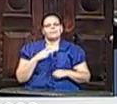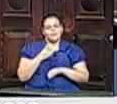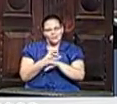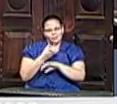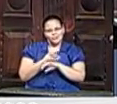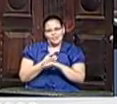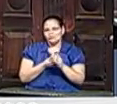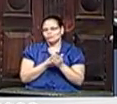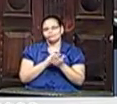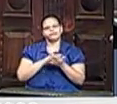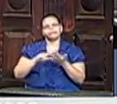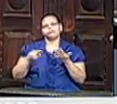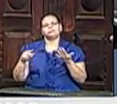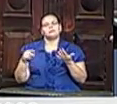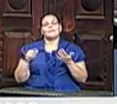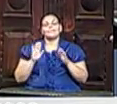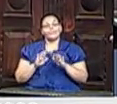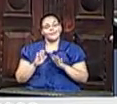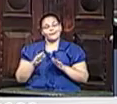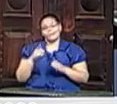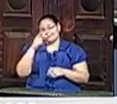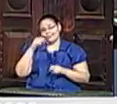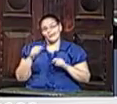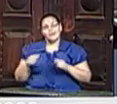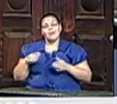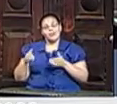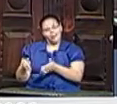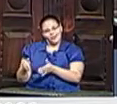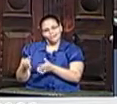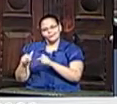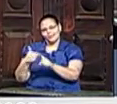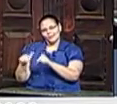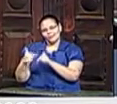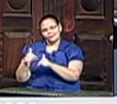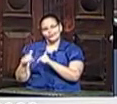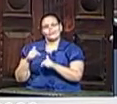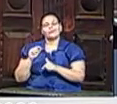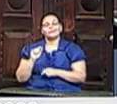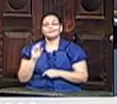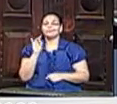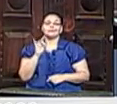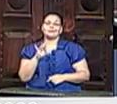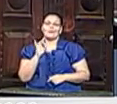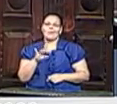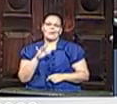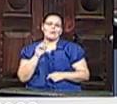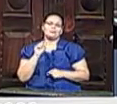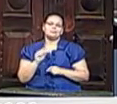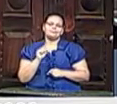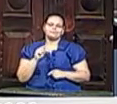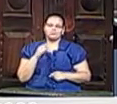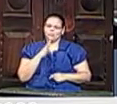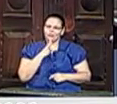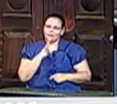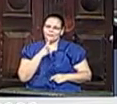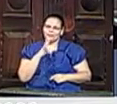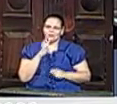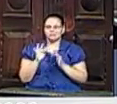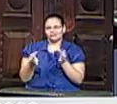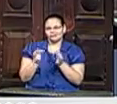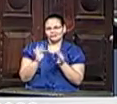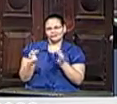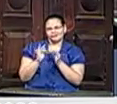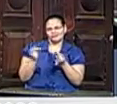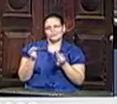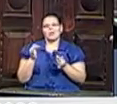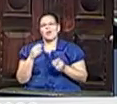mais variados. Para os filhos das classes trabalhadoras, que eventualmente atingiram o ensino médio, apenas os rudimentos do conhecimento, apenas aquilo que